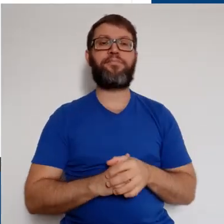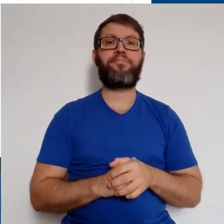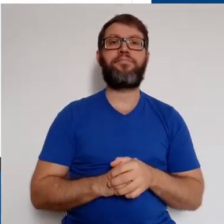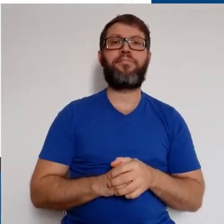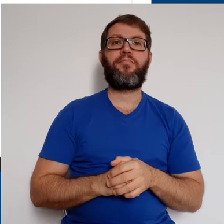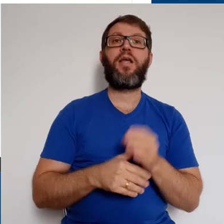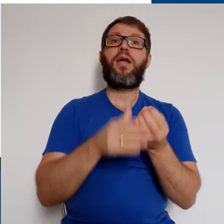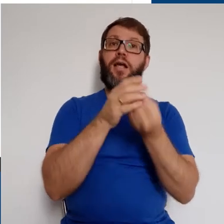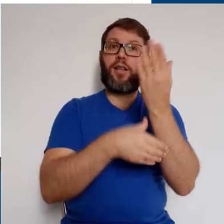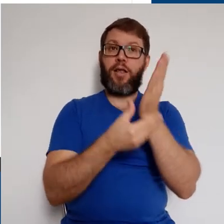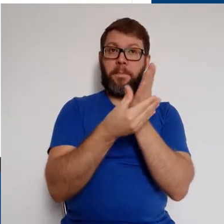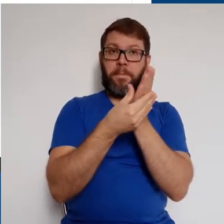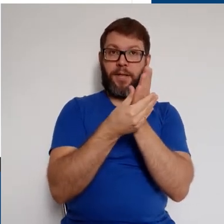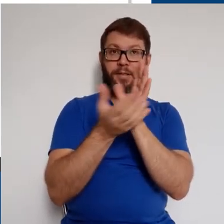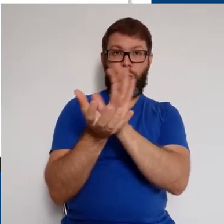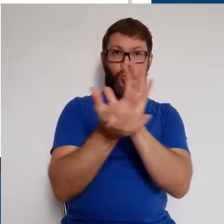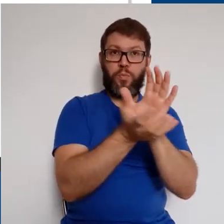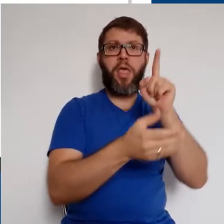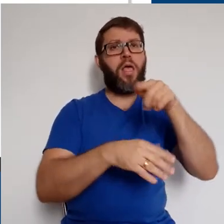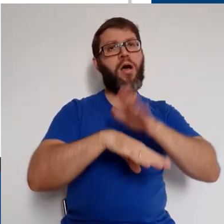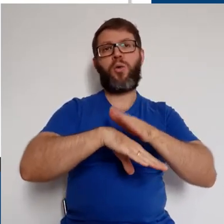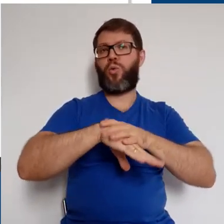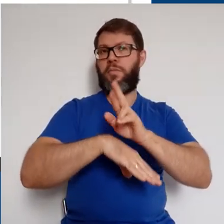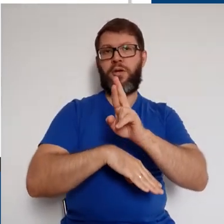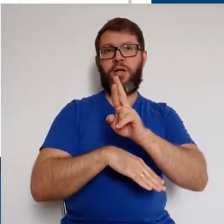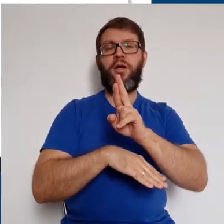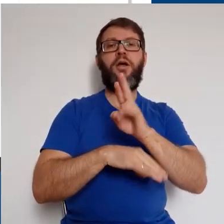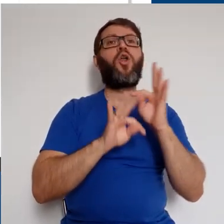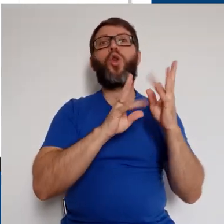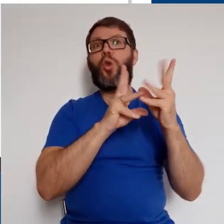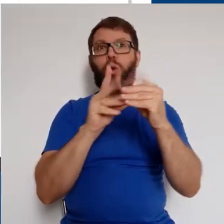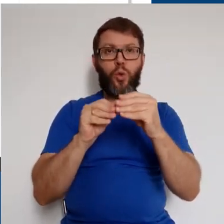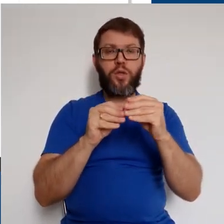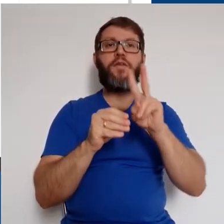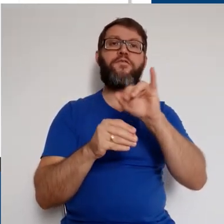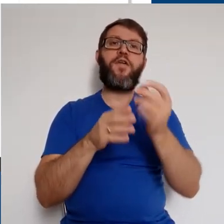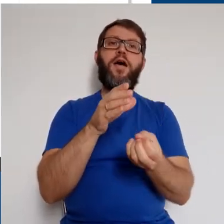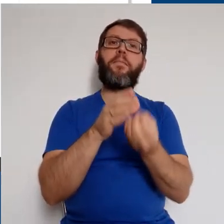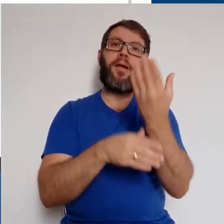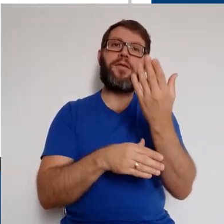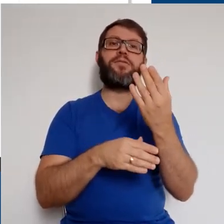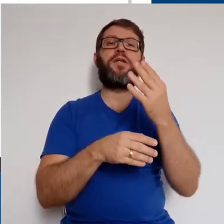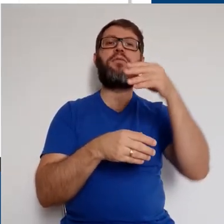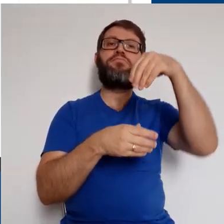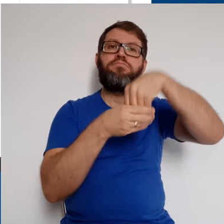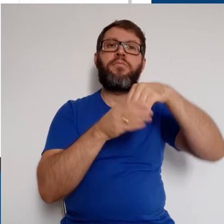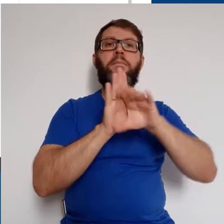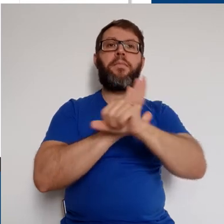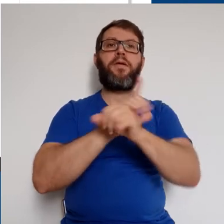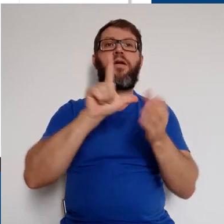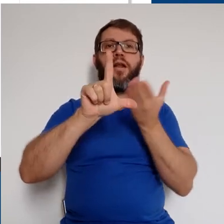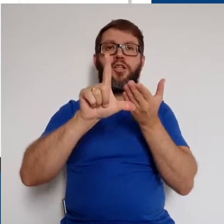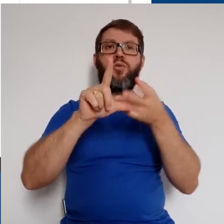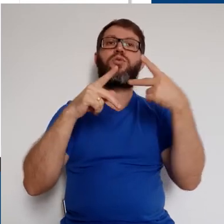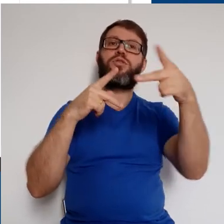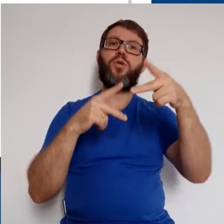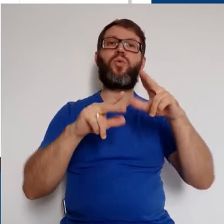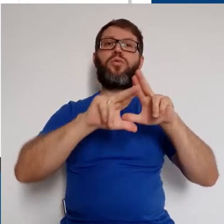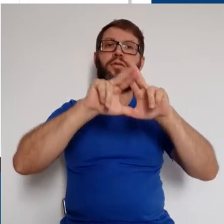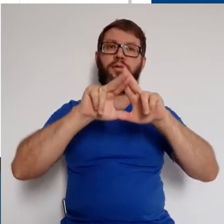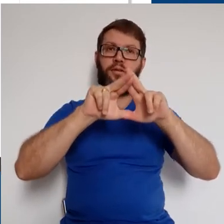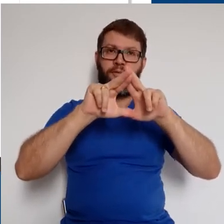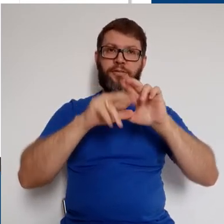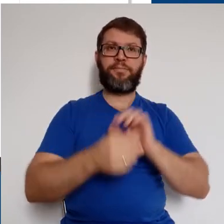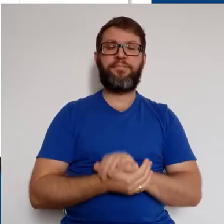no canto superior direito. A criação das pastas das turmas é automática, e todas elas vão